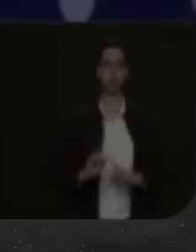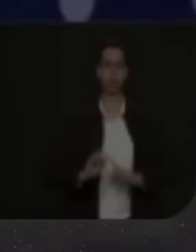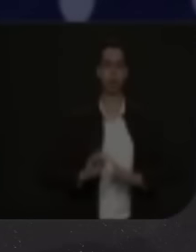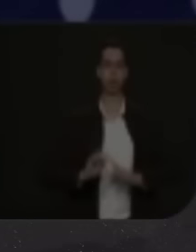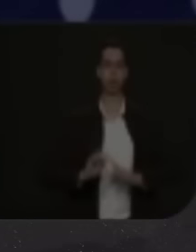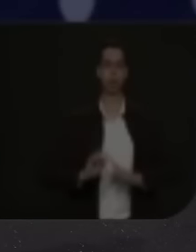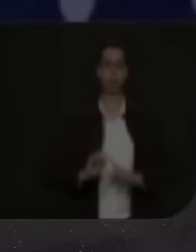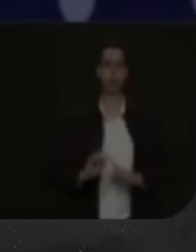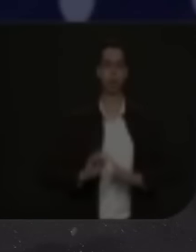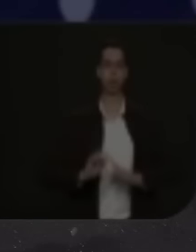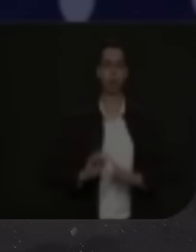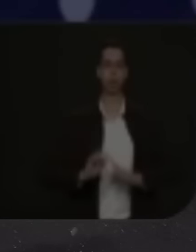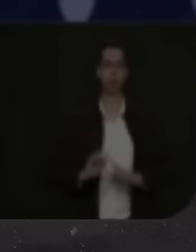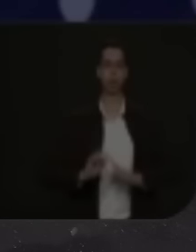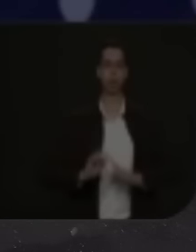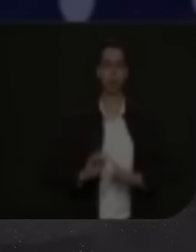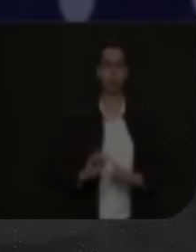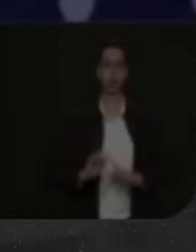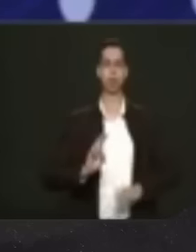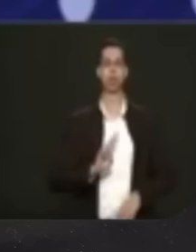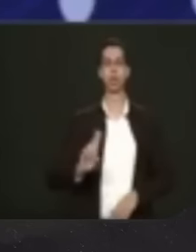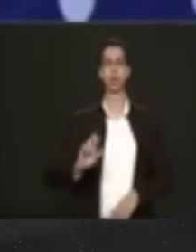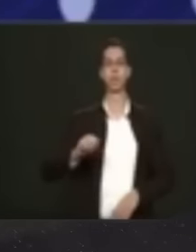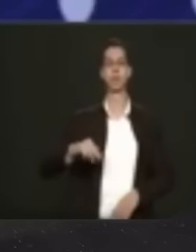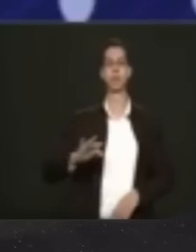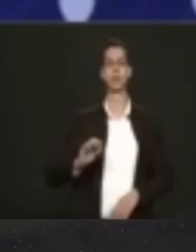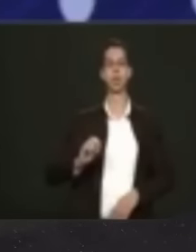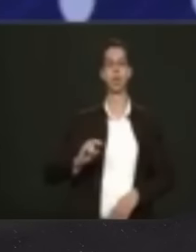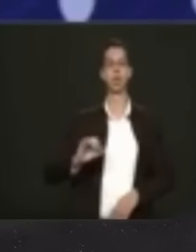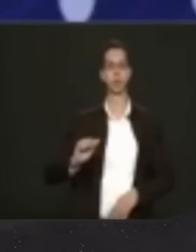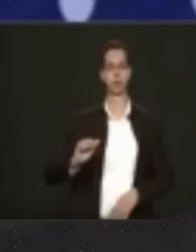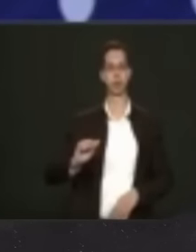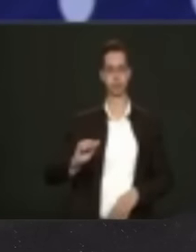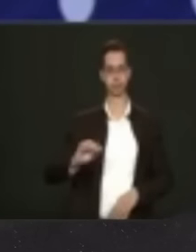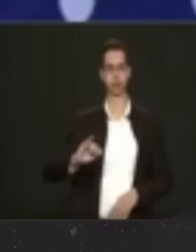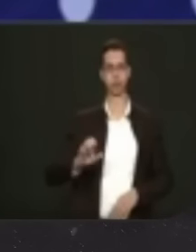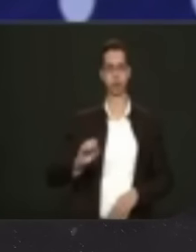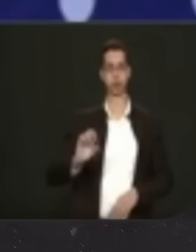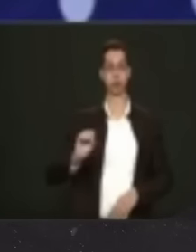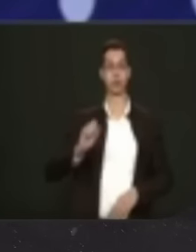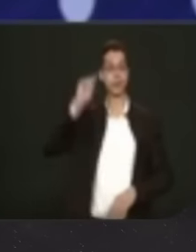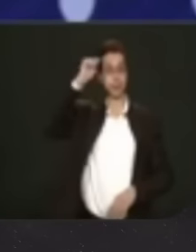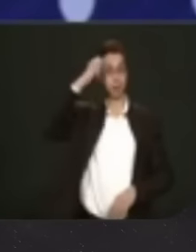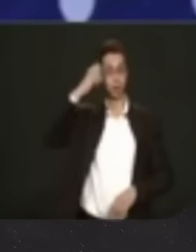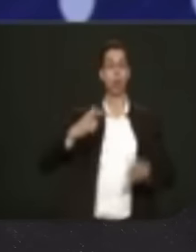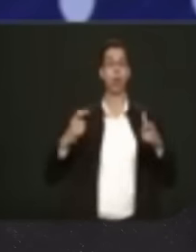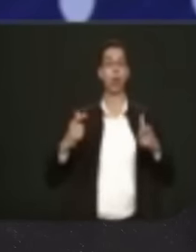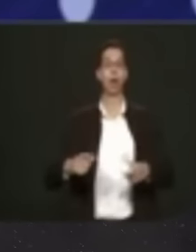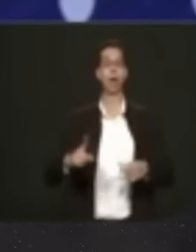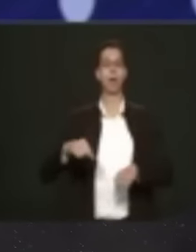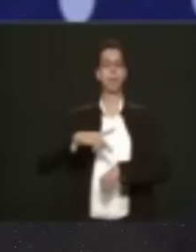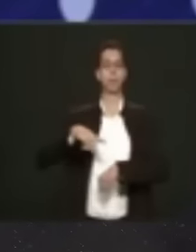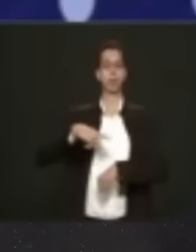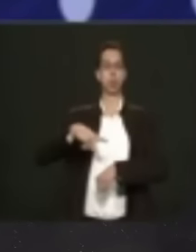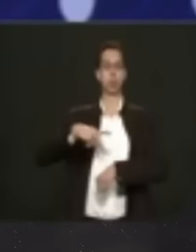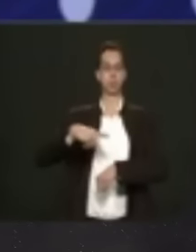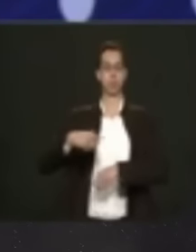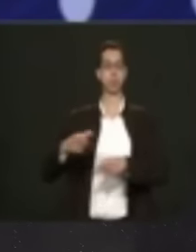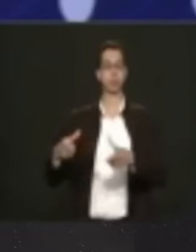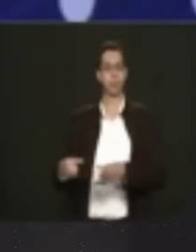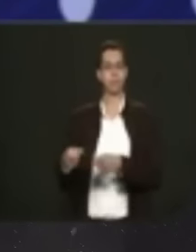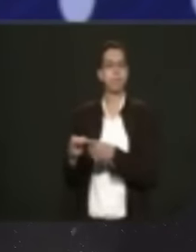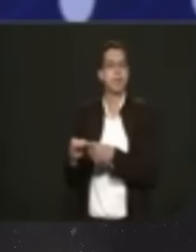a minha ela é negra ela é da Periferia de Pirituba ela é mãe ela é